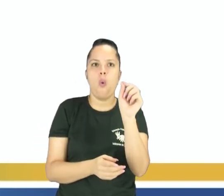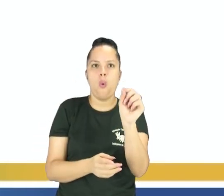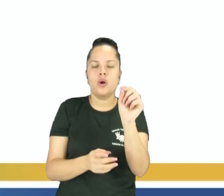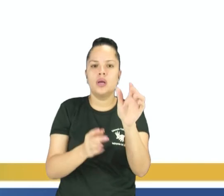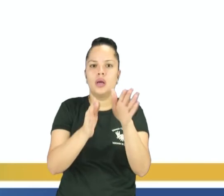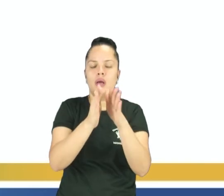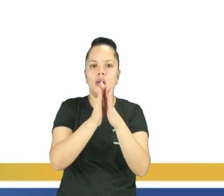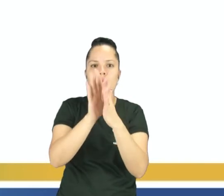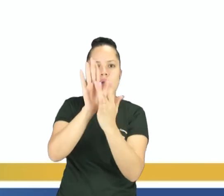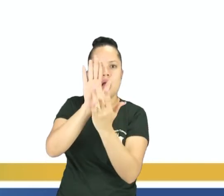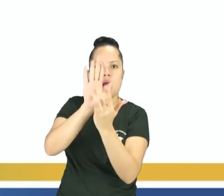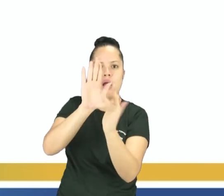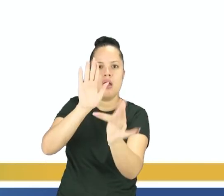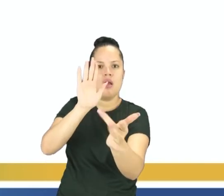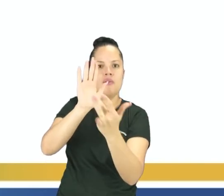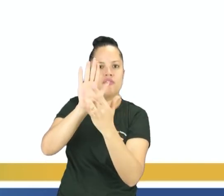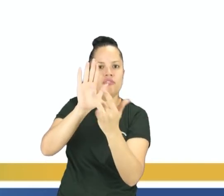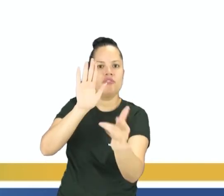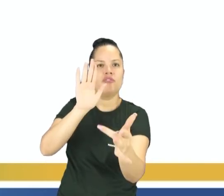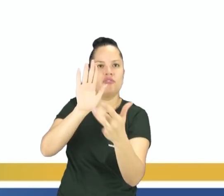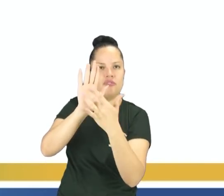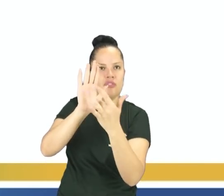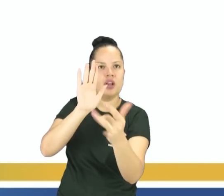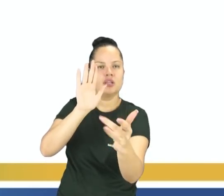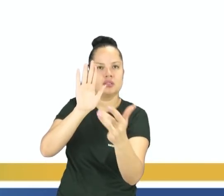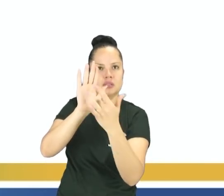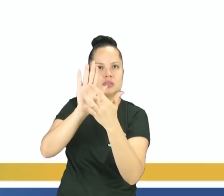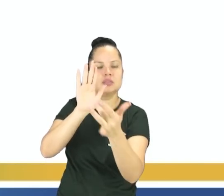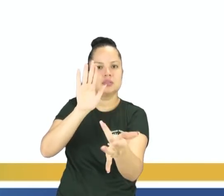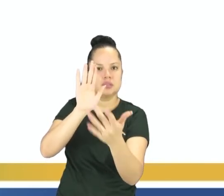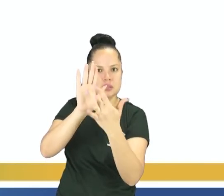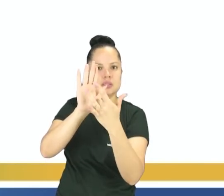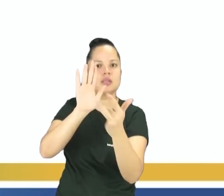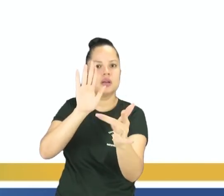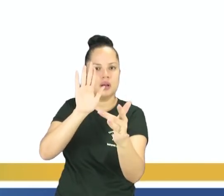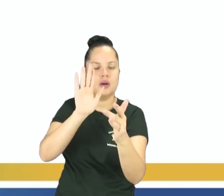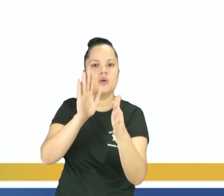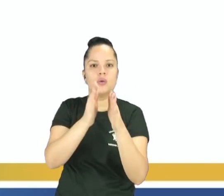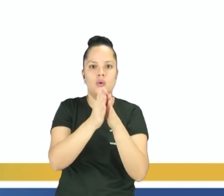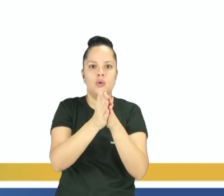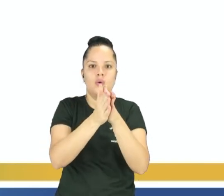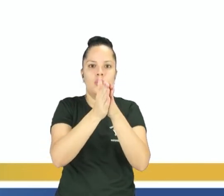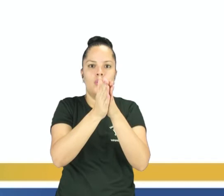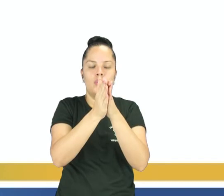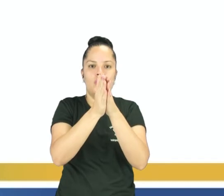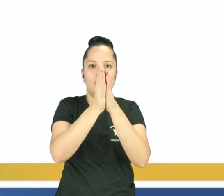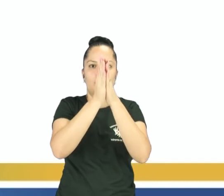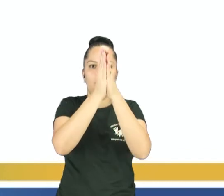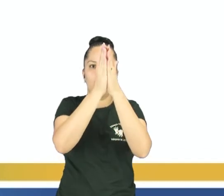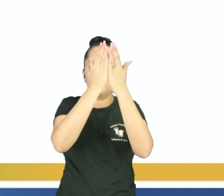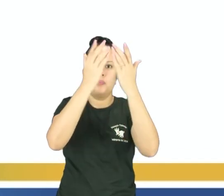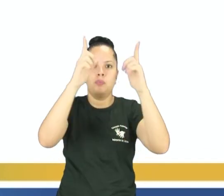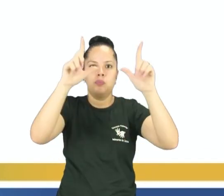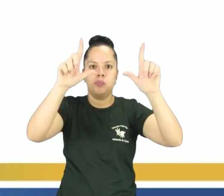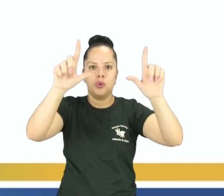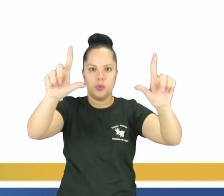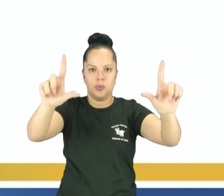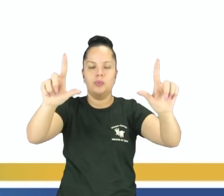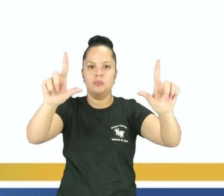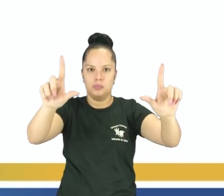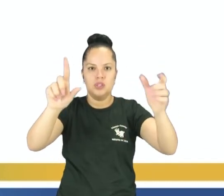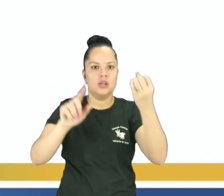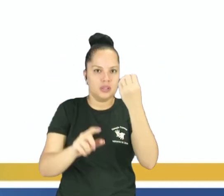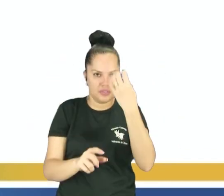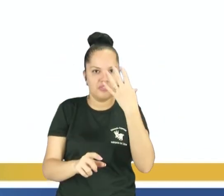são refletidas. Eu posso refletir essa metade em relação a essa metade. É como se imaginando nossa